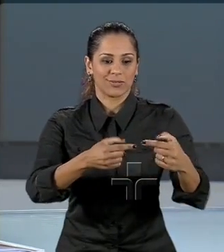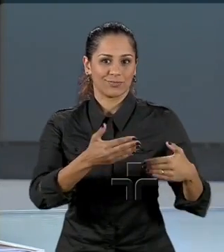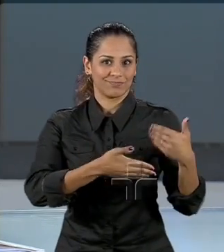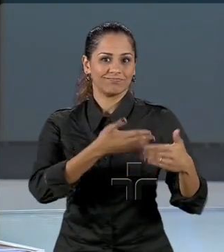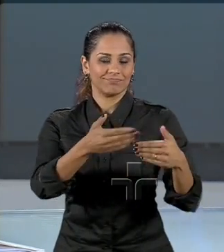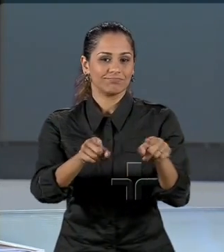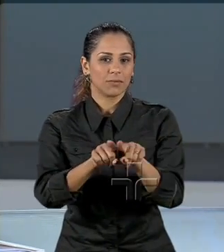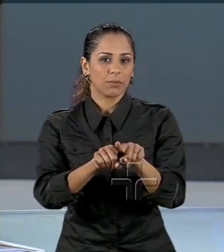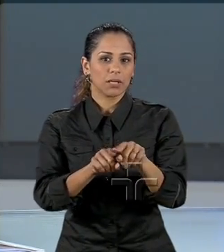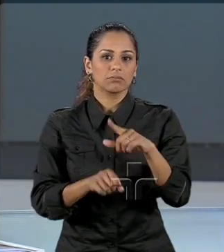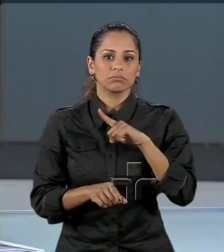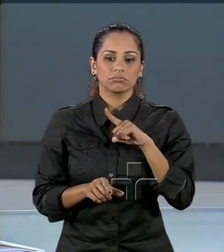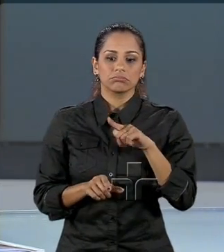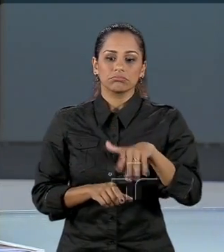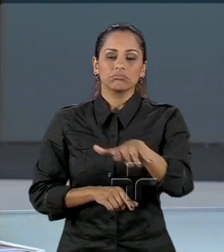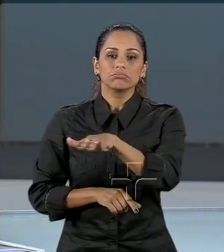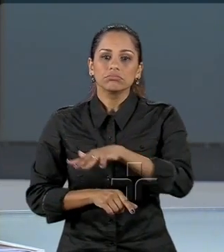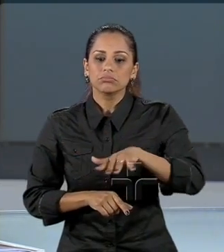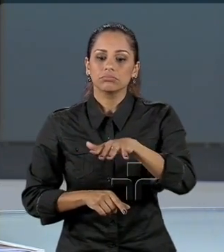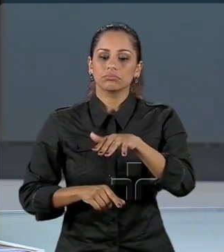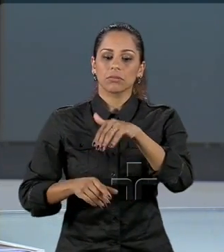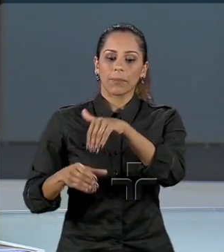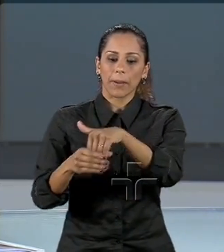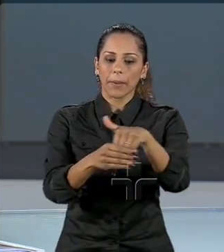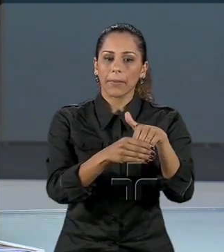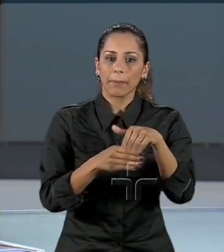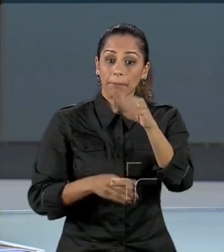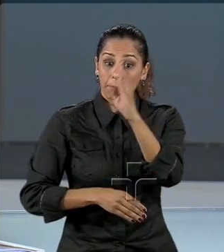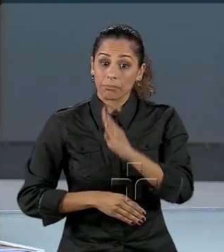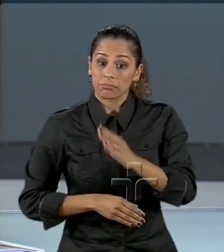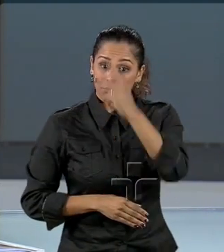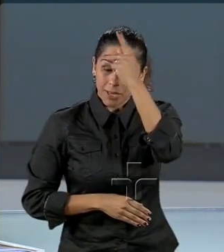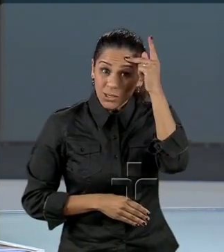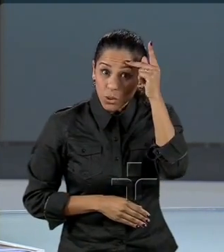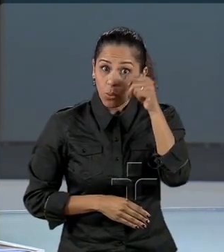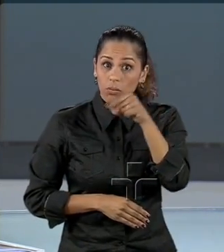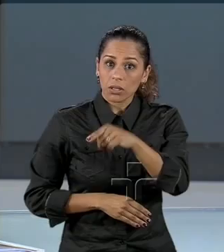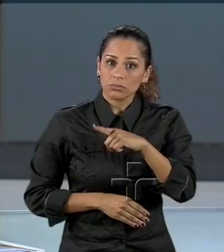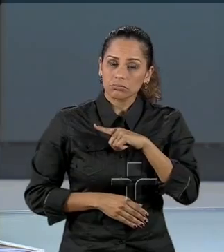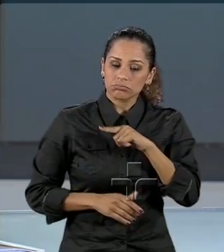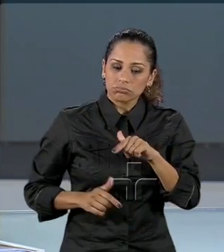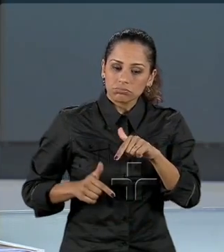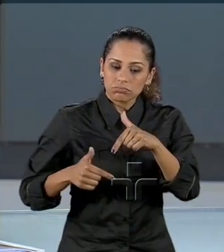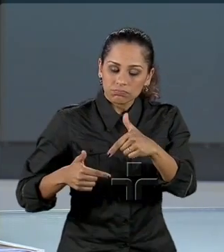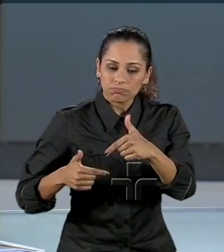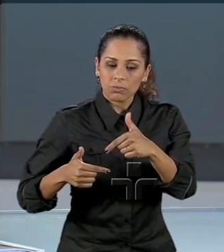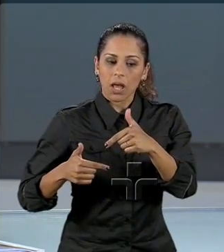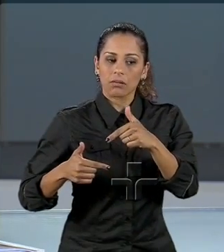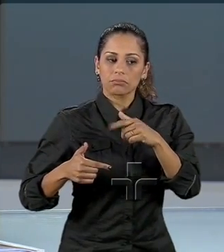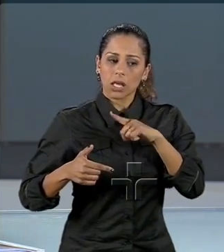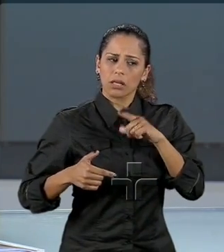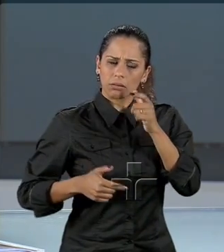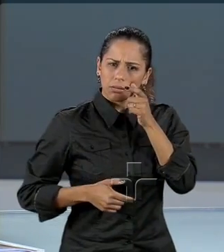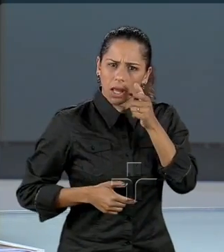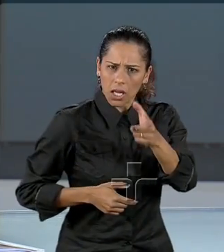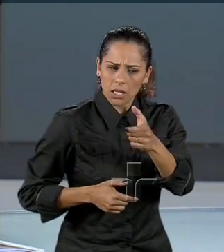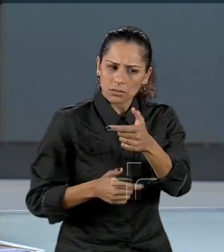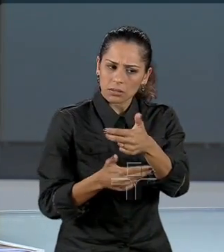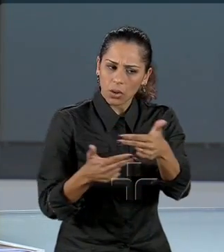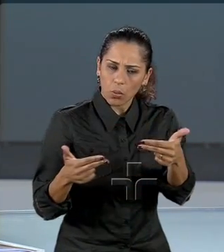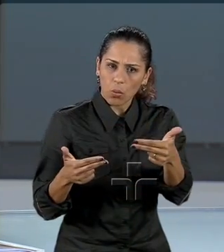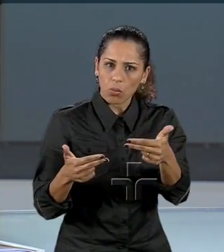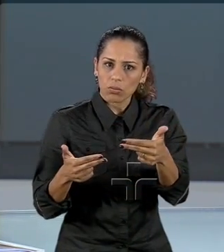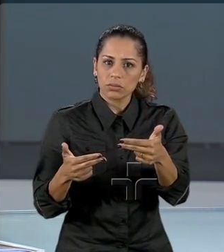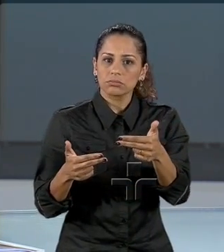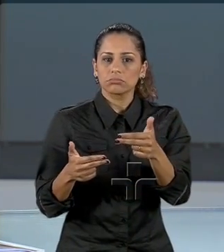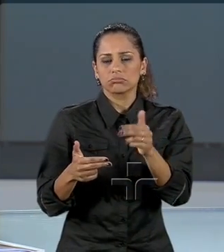O eleitorado, no exercício da sua cidadania, tende a se interessar pelas coisas. Aquilo de que